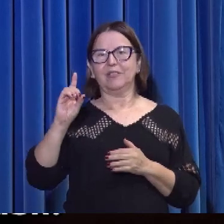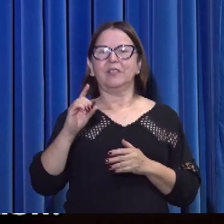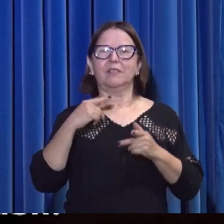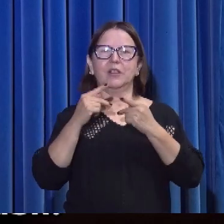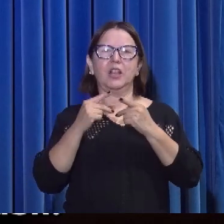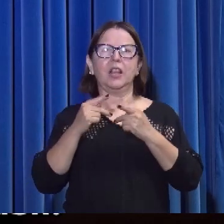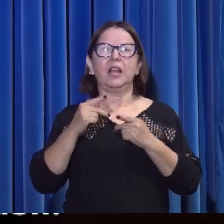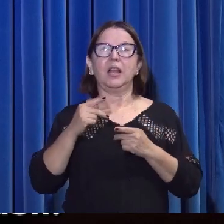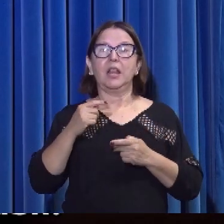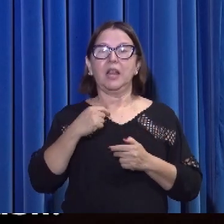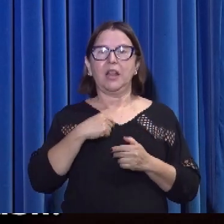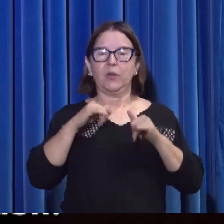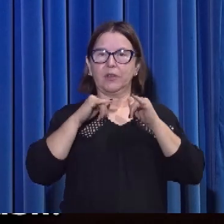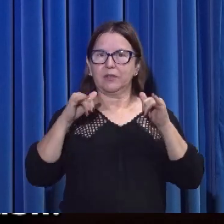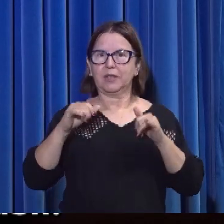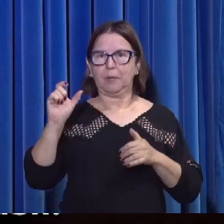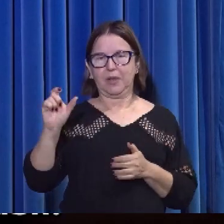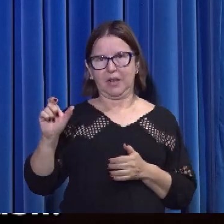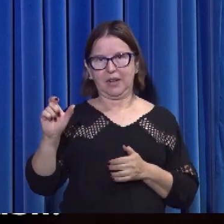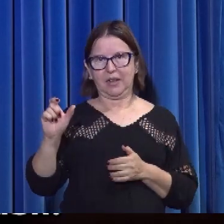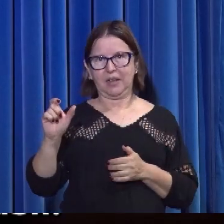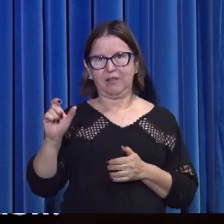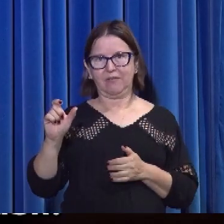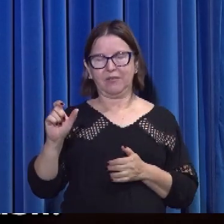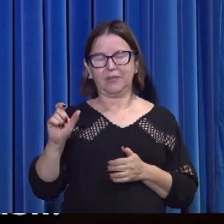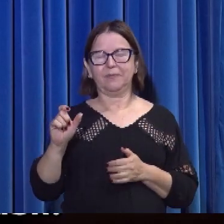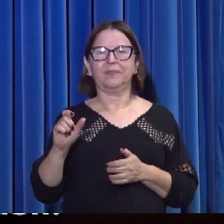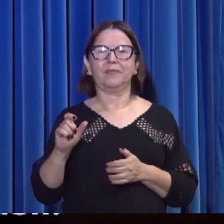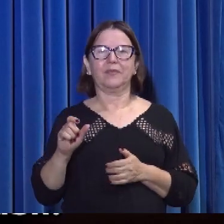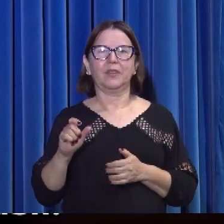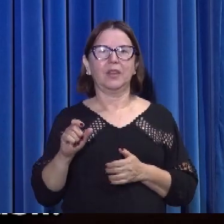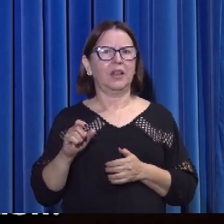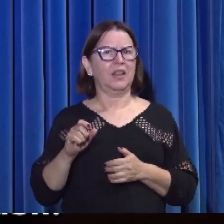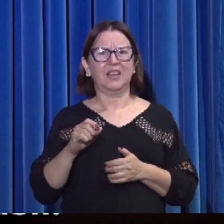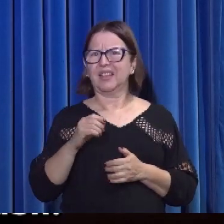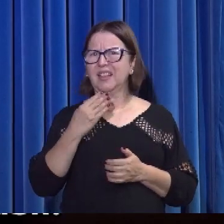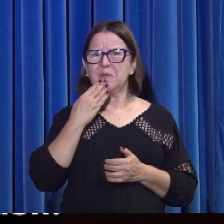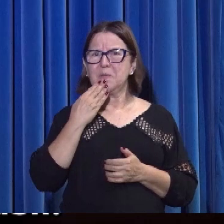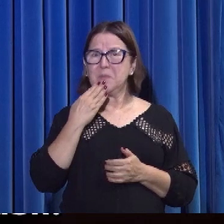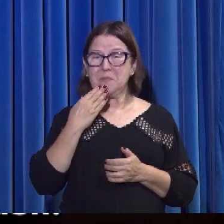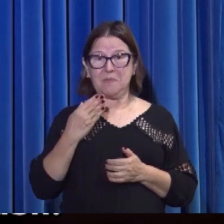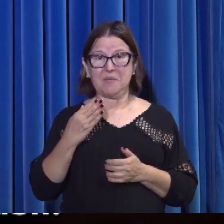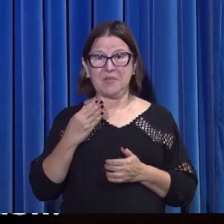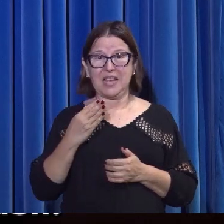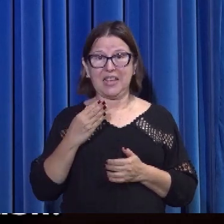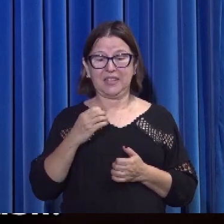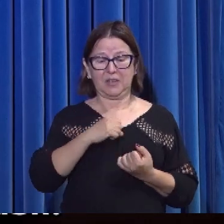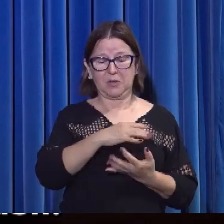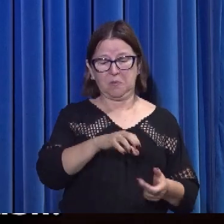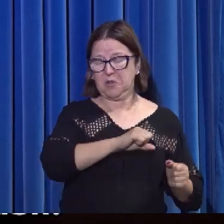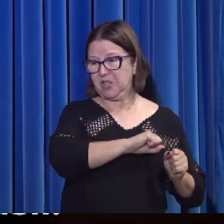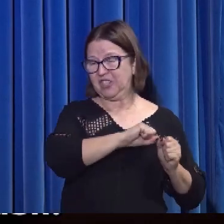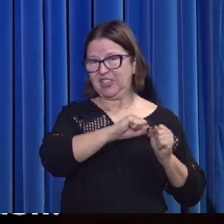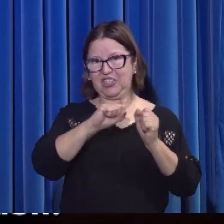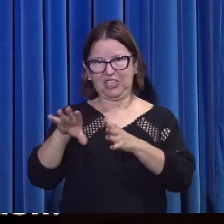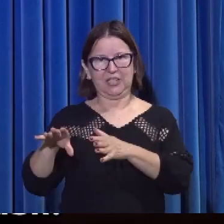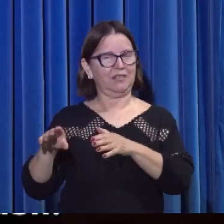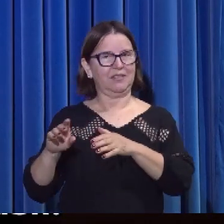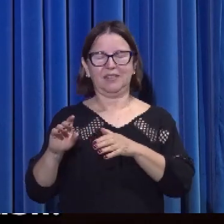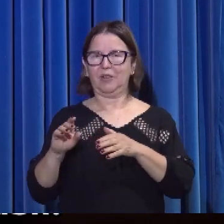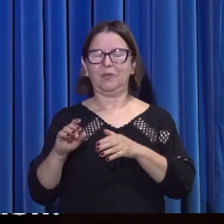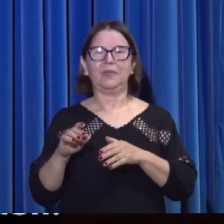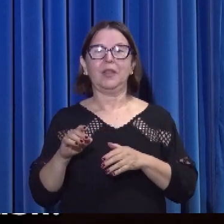sou. Não peço que os tires do mundo, e sim que os guardes do maligno. Eles não são do mundo,